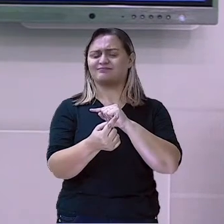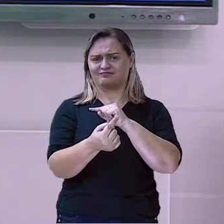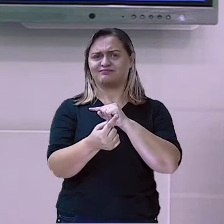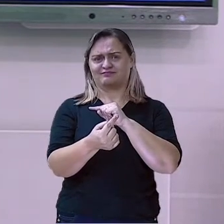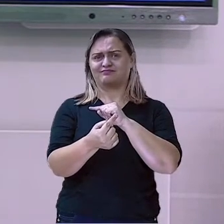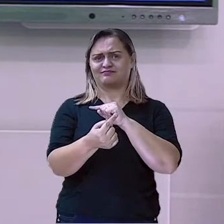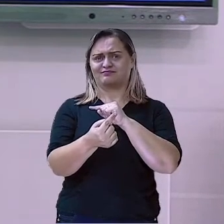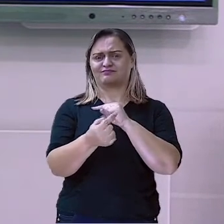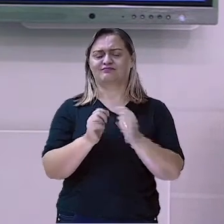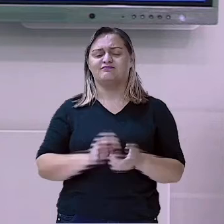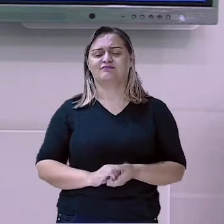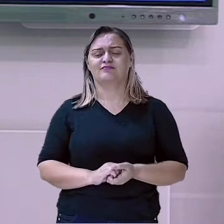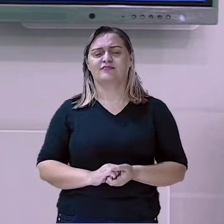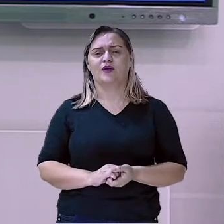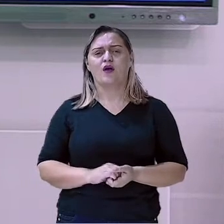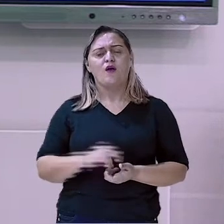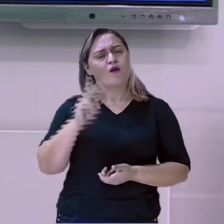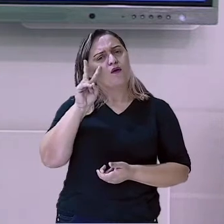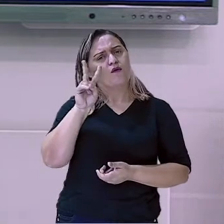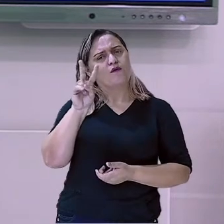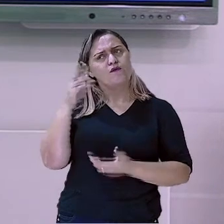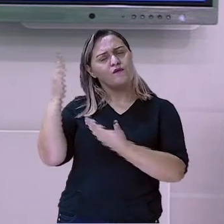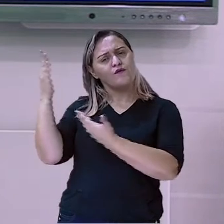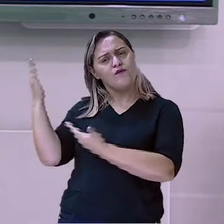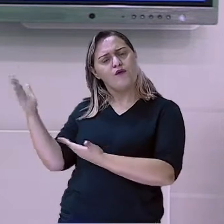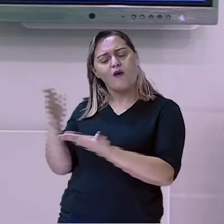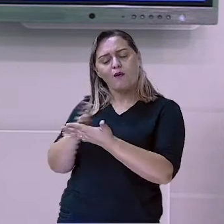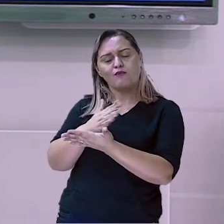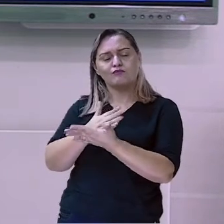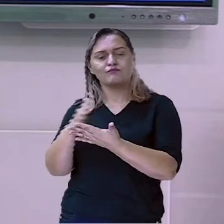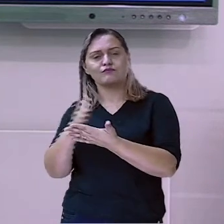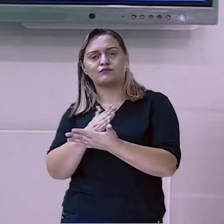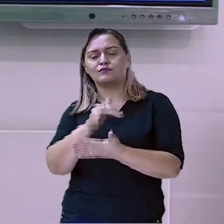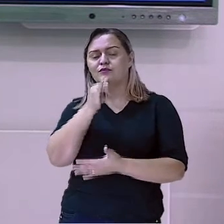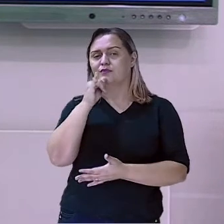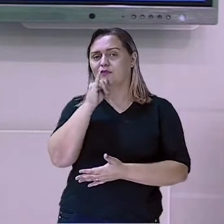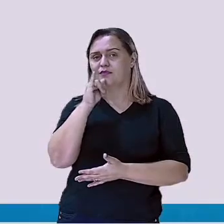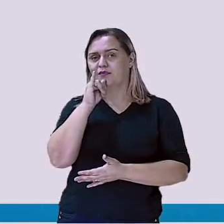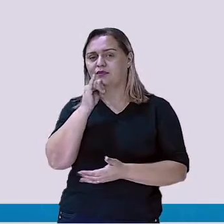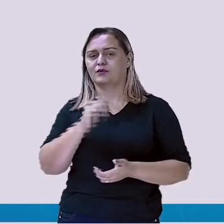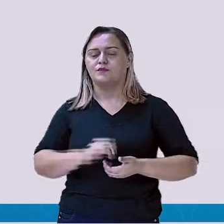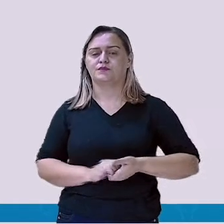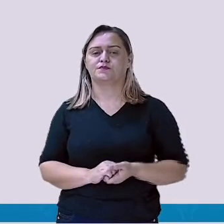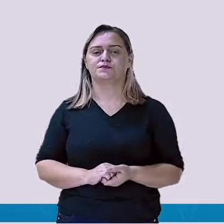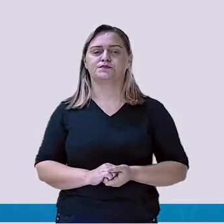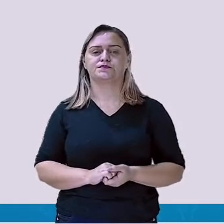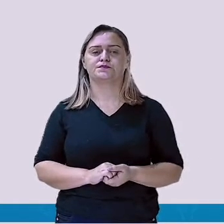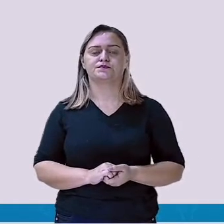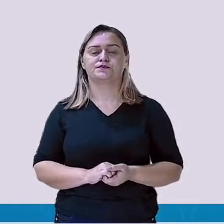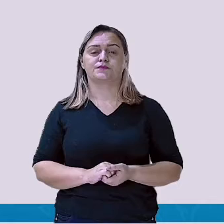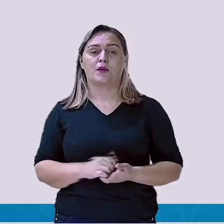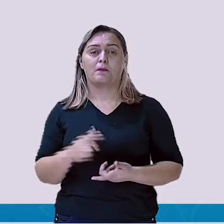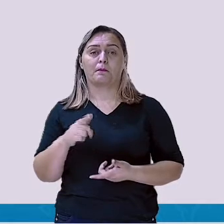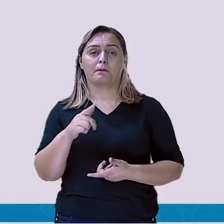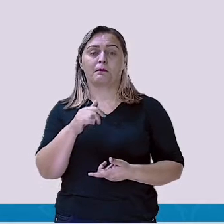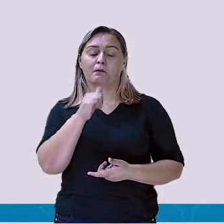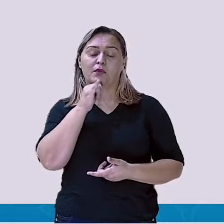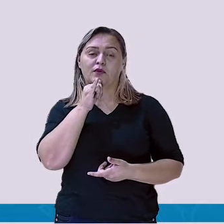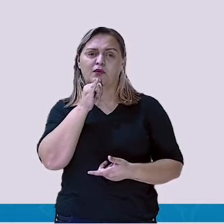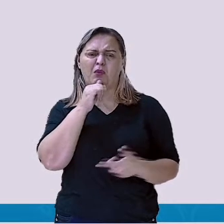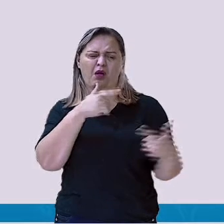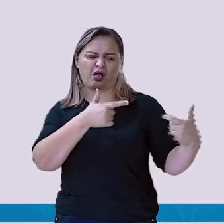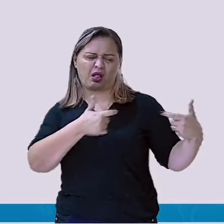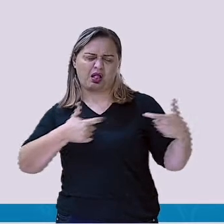ver alguns exemplos para entendermos um pouco melhor? Nós temos aqui guerra e